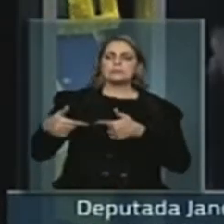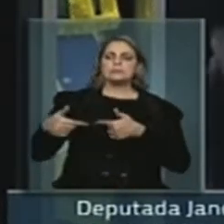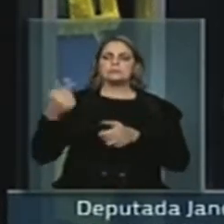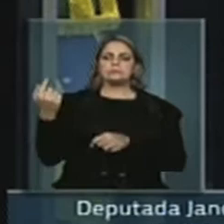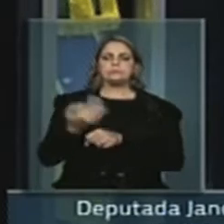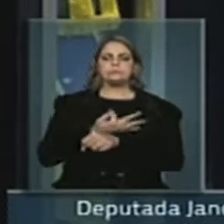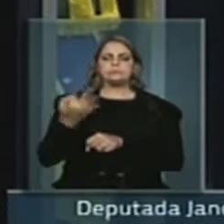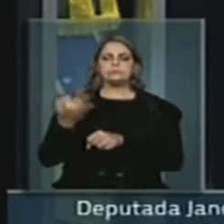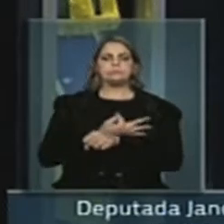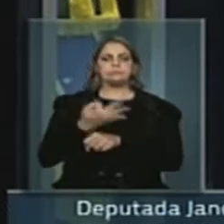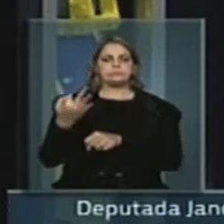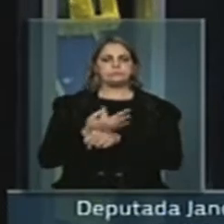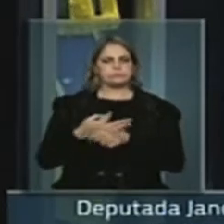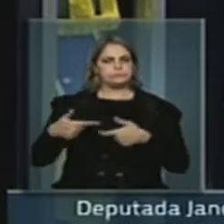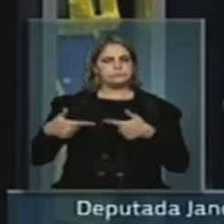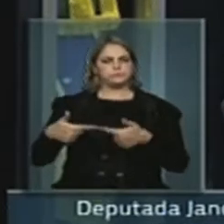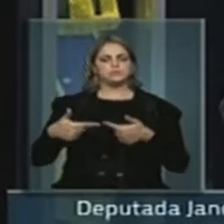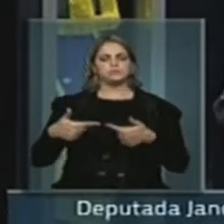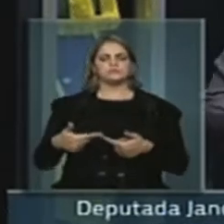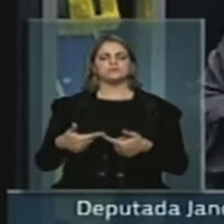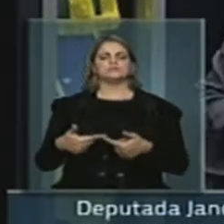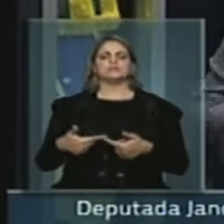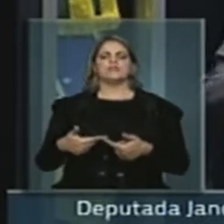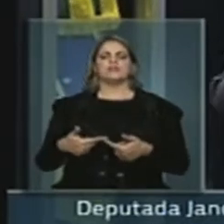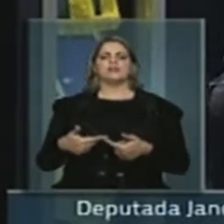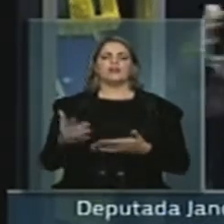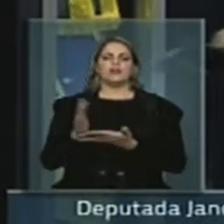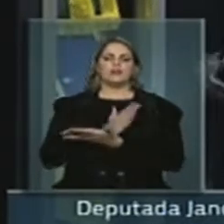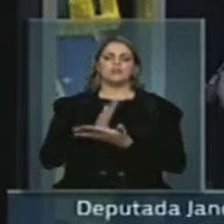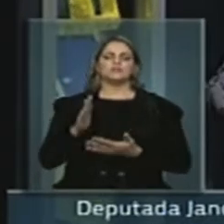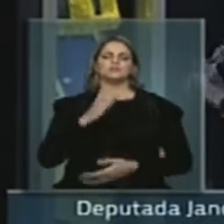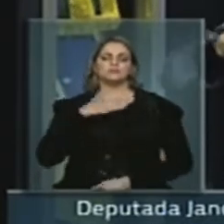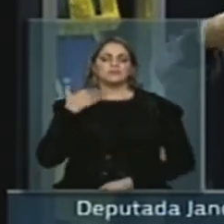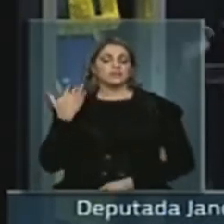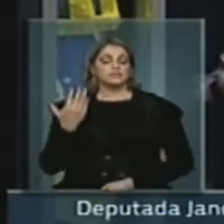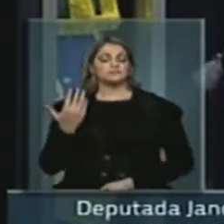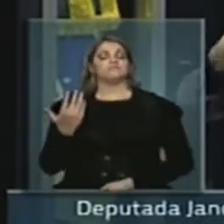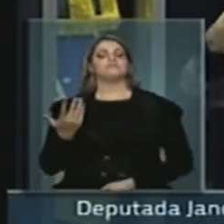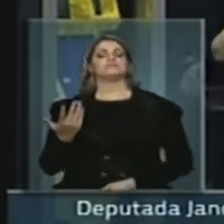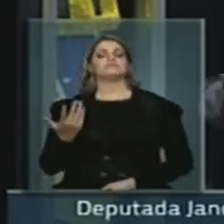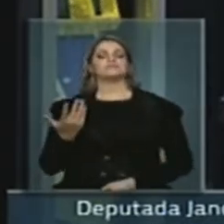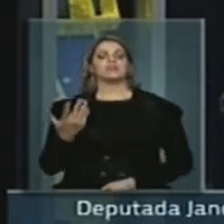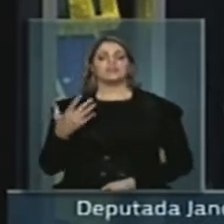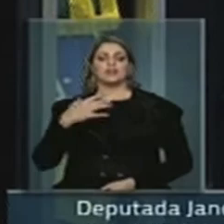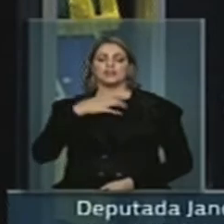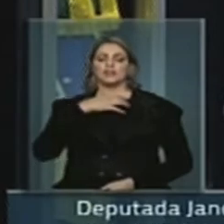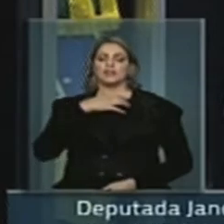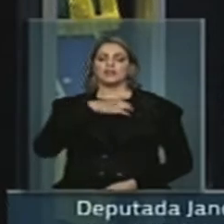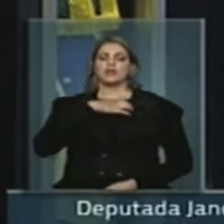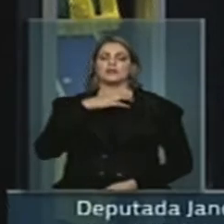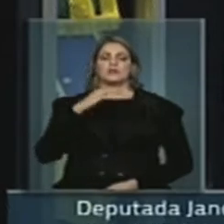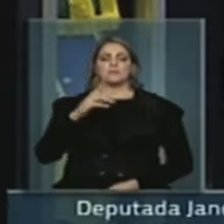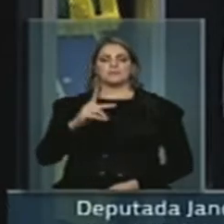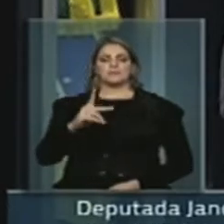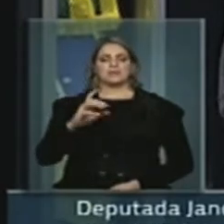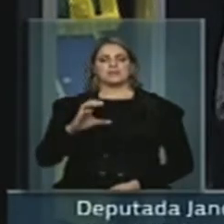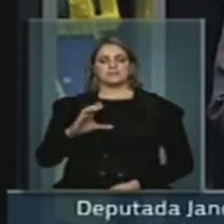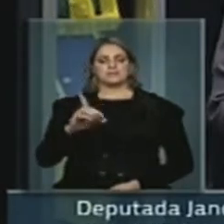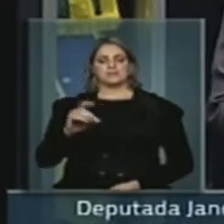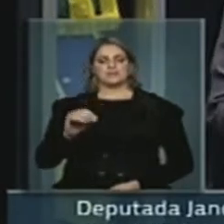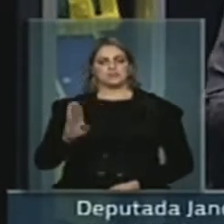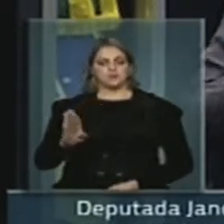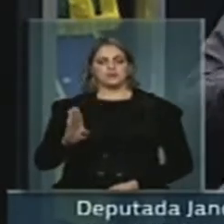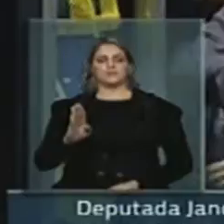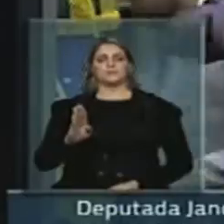à frente dessa batalha, em nome não só dos que tombaram agora, e dizer que, como Partido Comunista do Brasil, quero dizer a vocês que